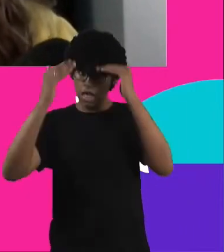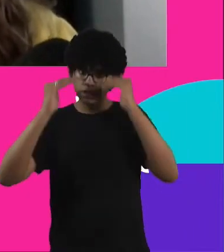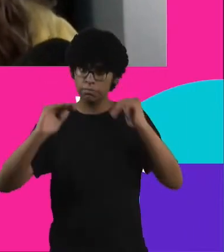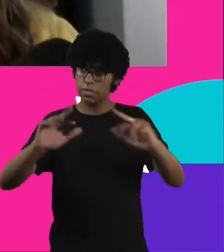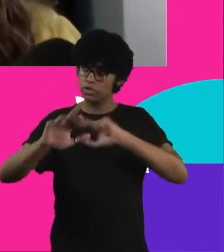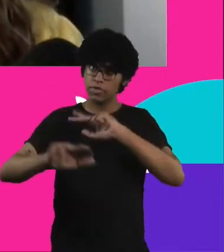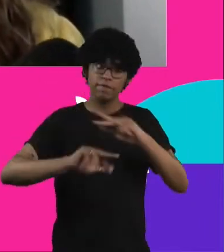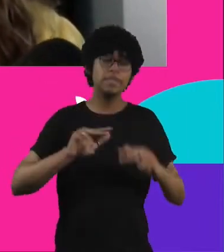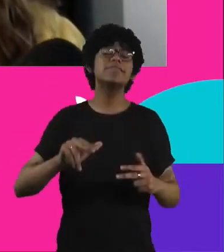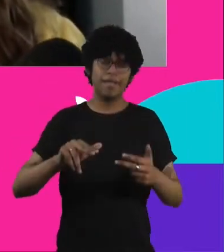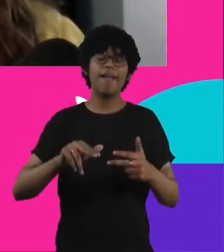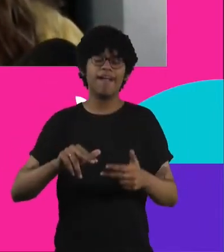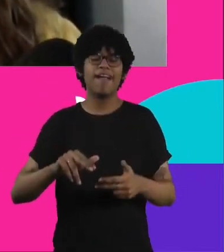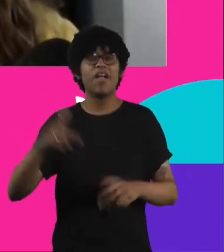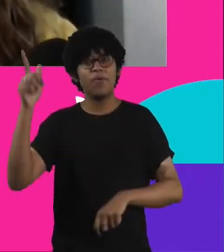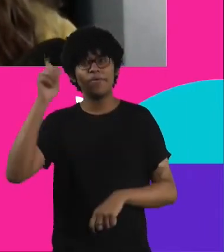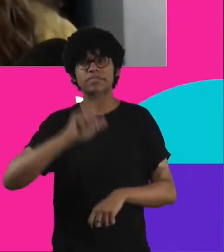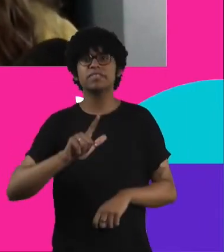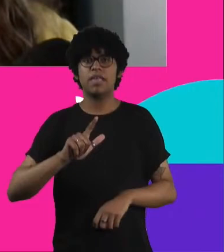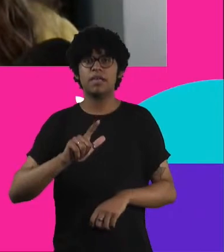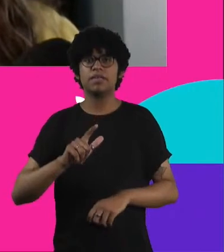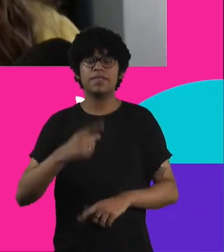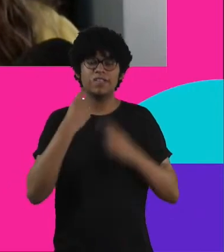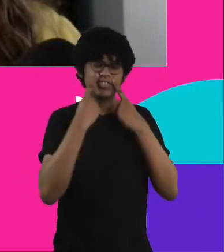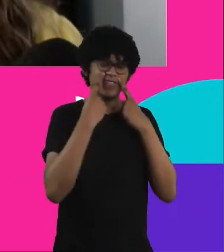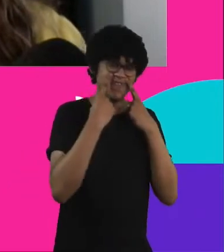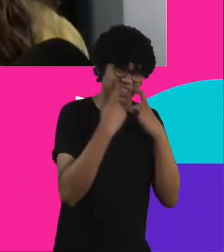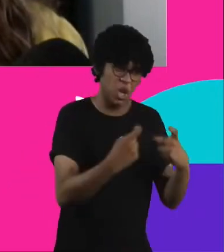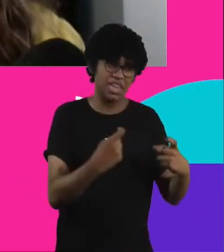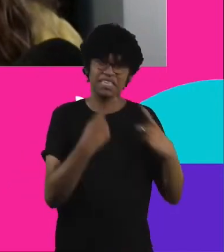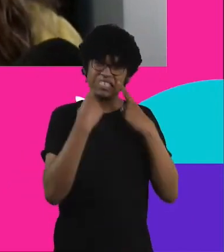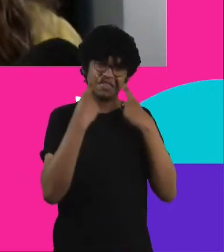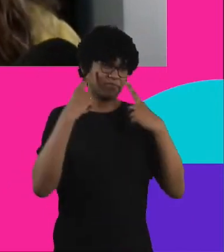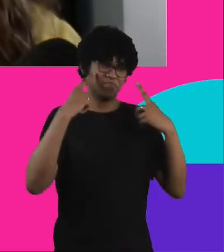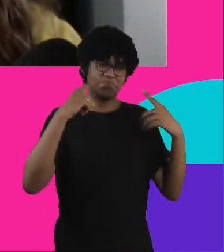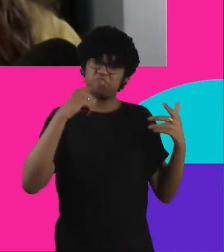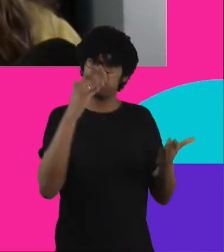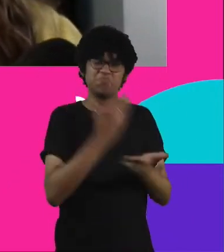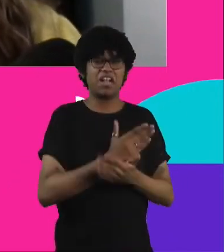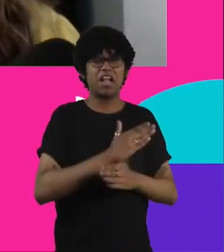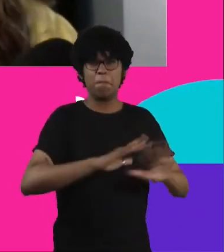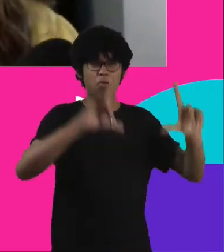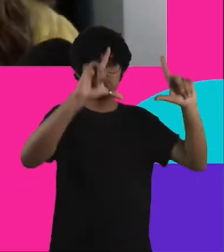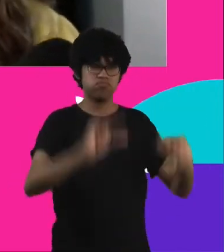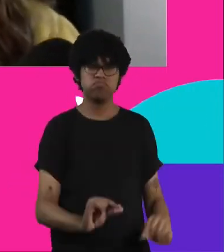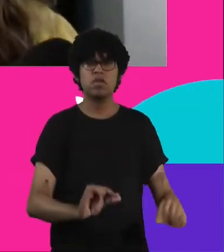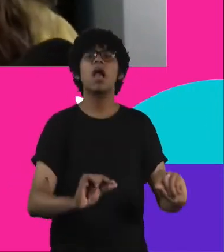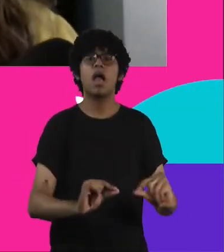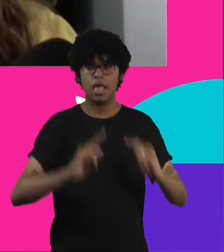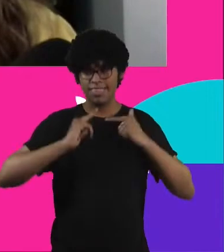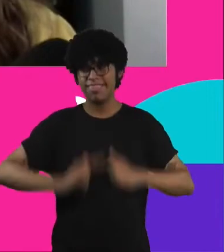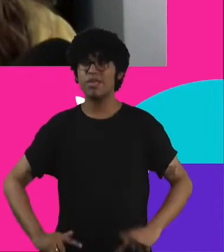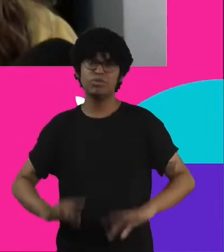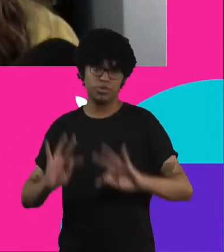nós poderemos coibir as violências que pretensamente, com o uso das tecnologias, saem neutras, quando